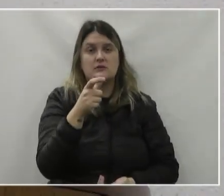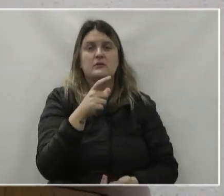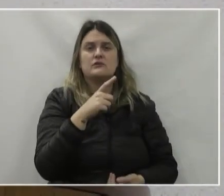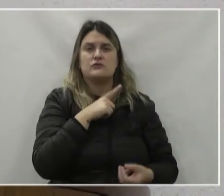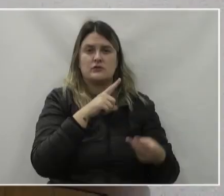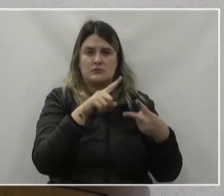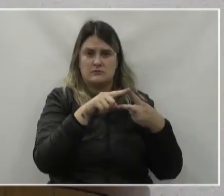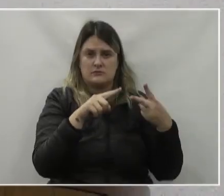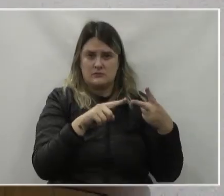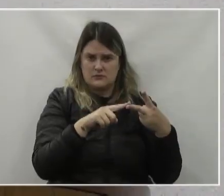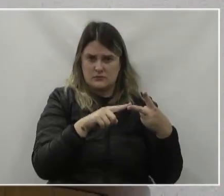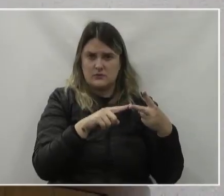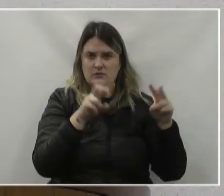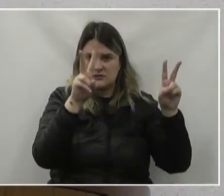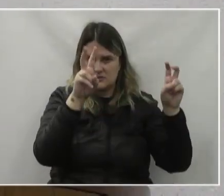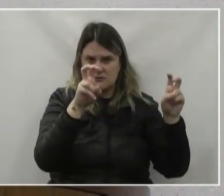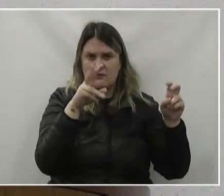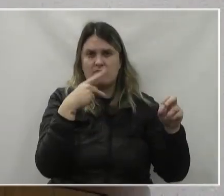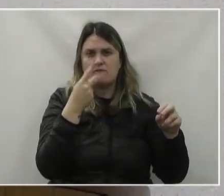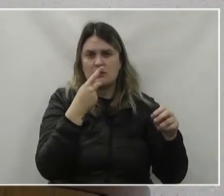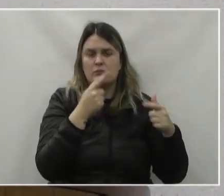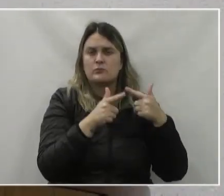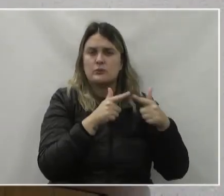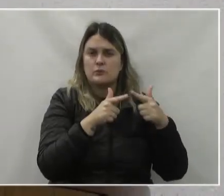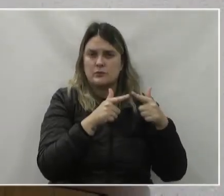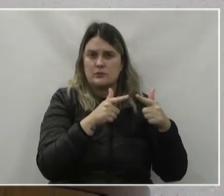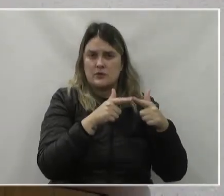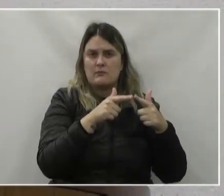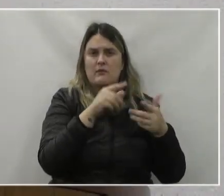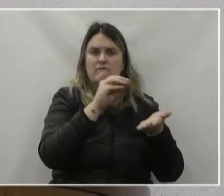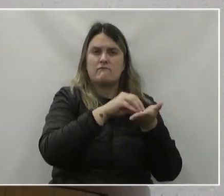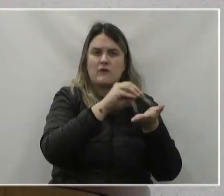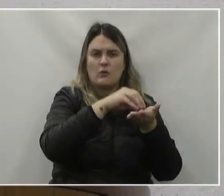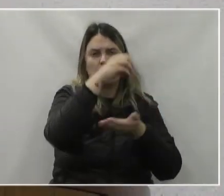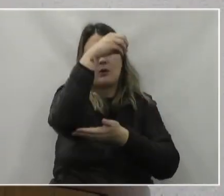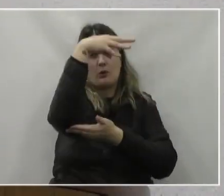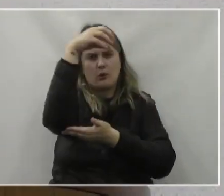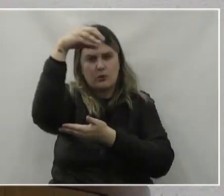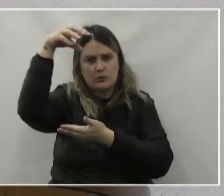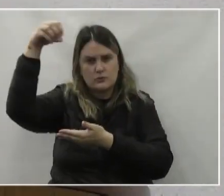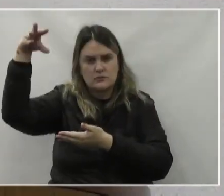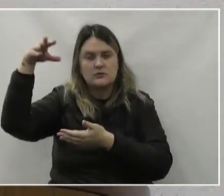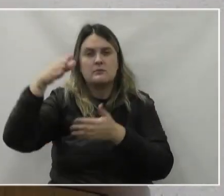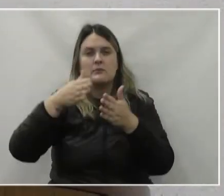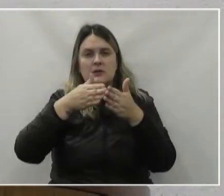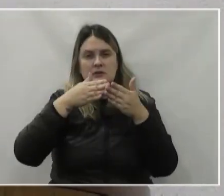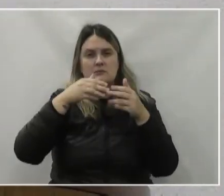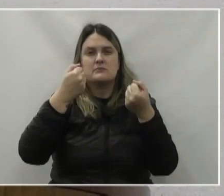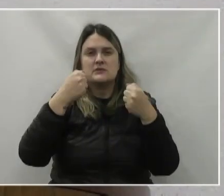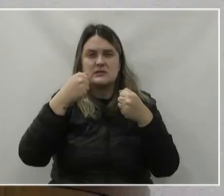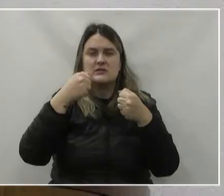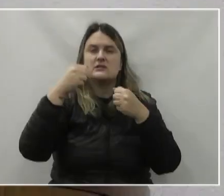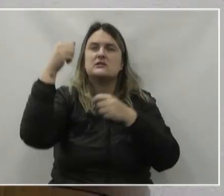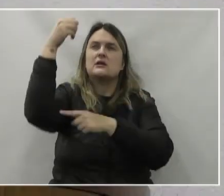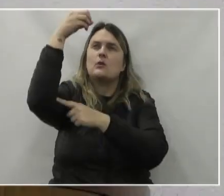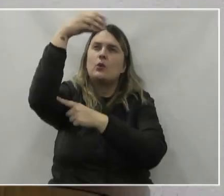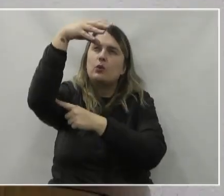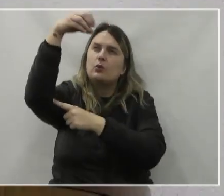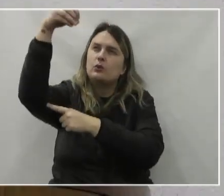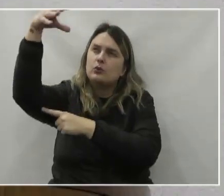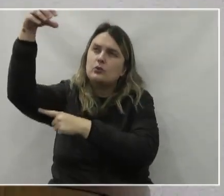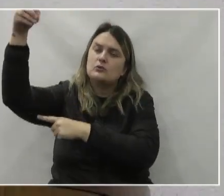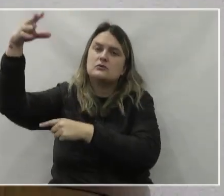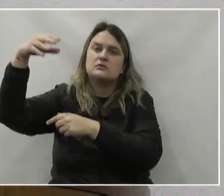indicações aqui trataram, né, de problemas da iluminação pública, inclusive uma requerendo a instalação de hastes e luminárias,